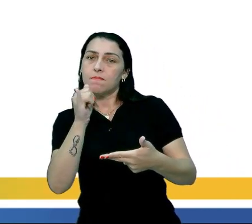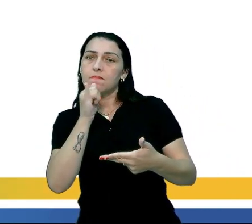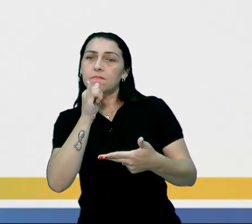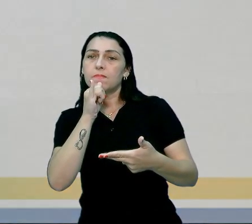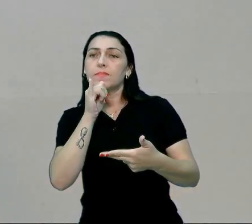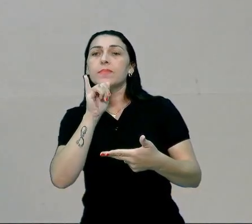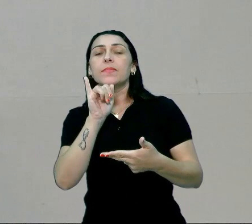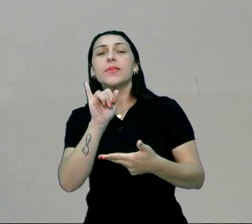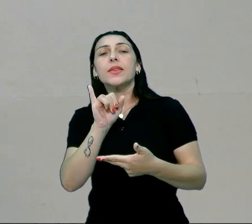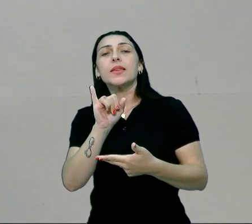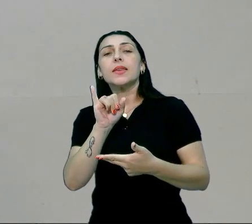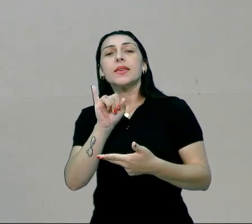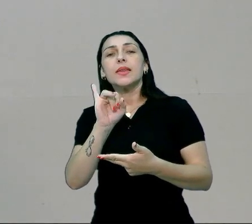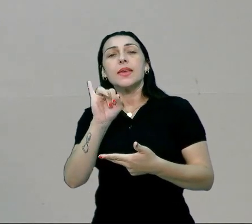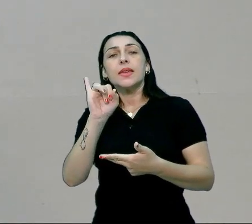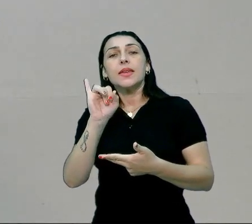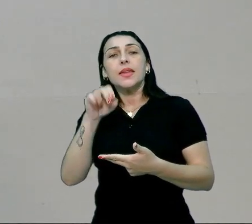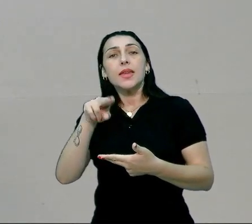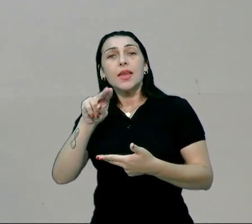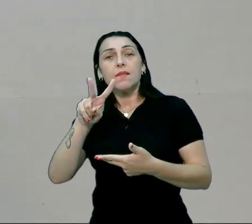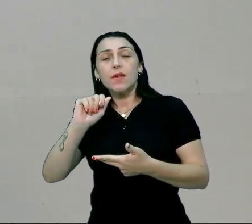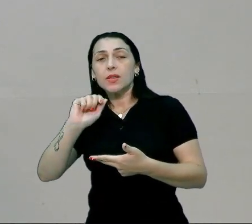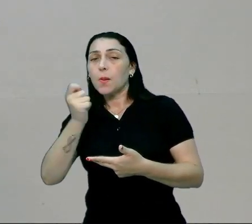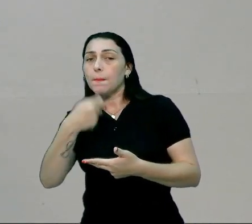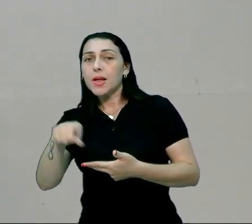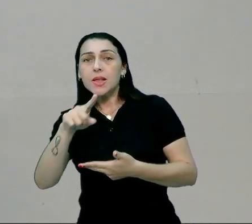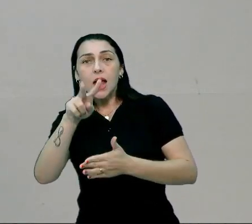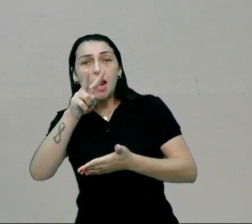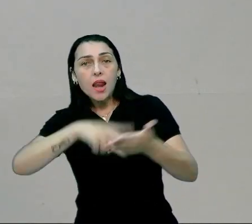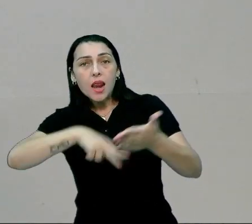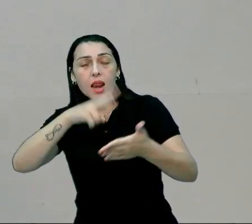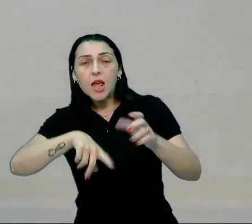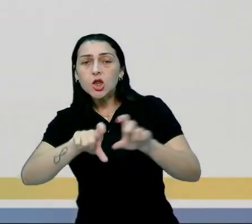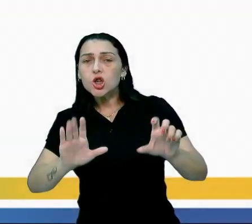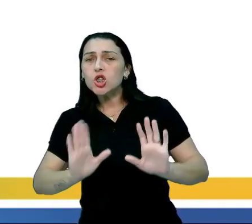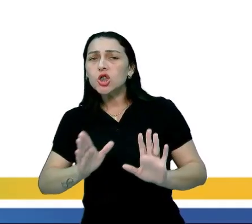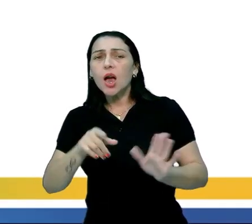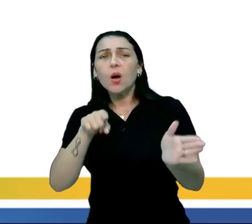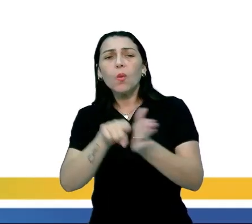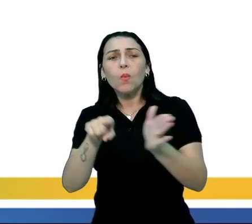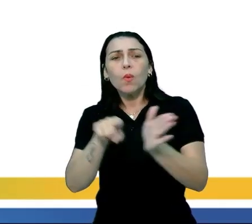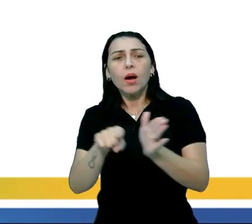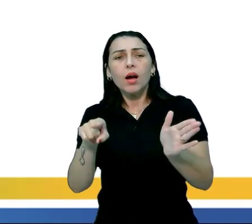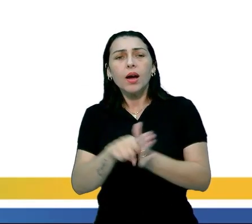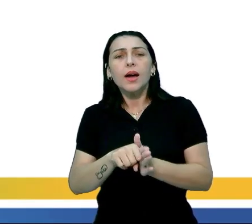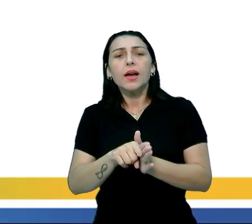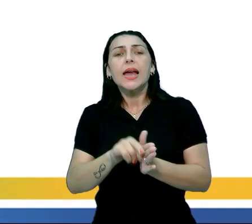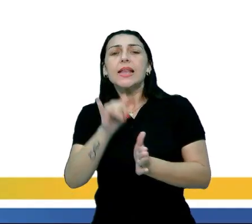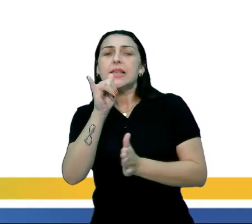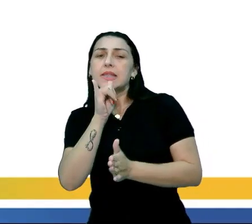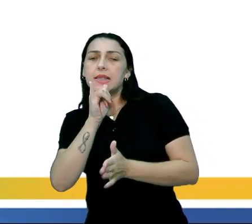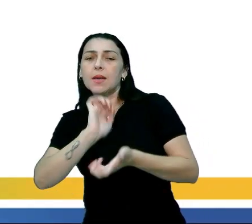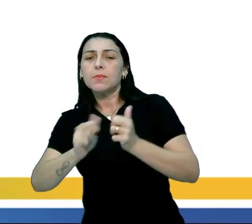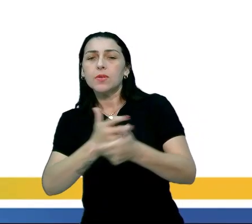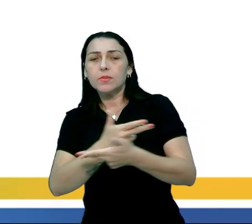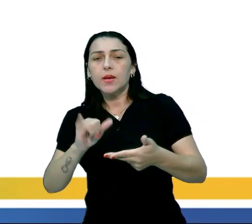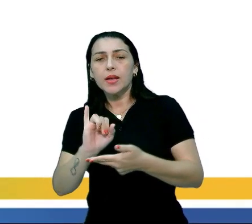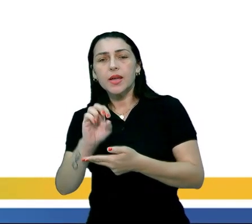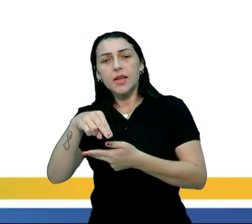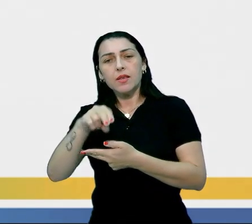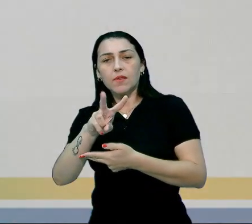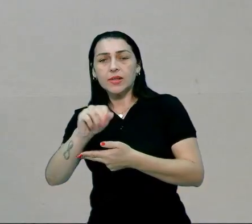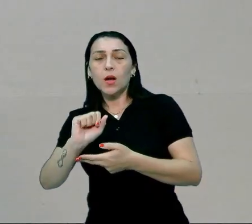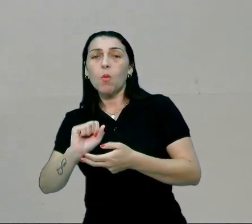em territoriais. Eu vou poder ganhar tempo, porque aqui eu não vou precisar ler o comando, eu já sei qual é a pergunta. São exemplos de esporte de invasão